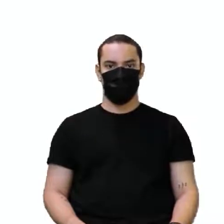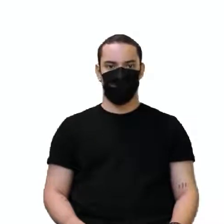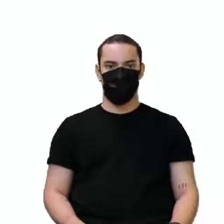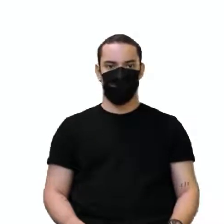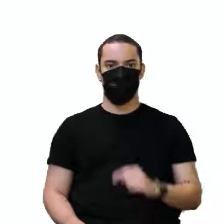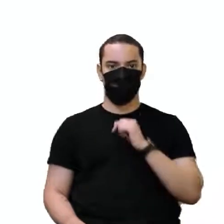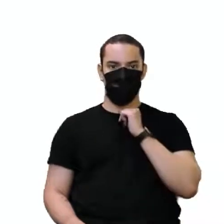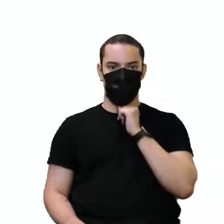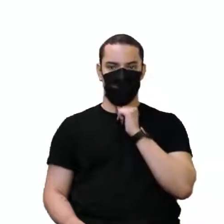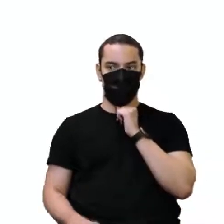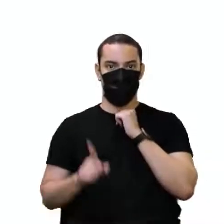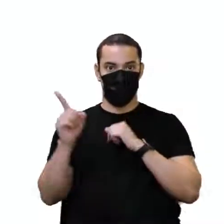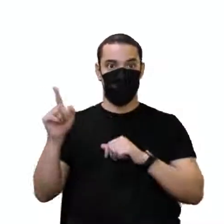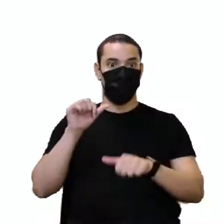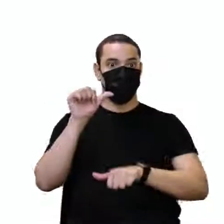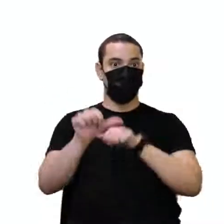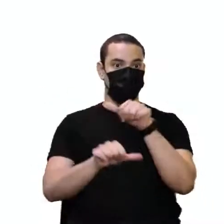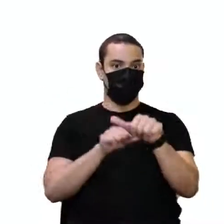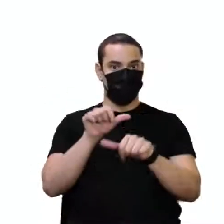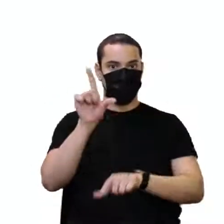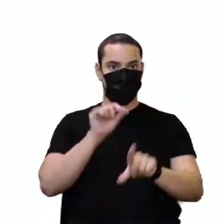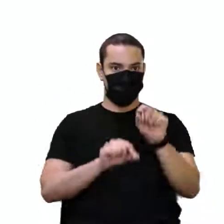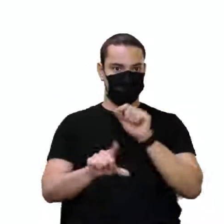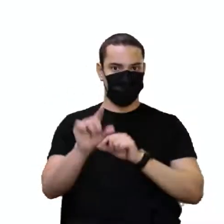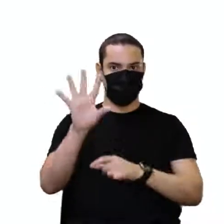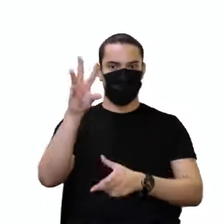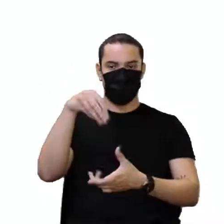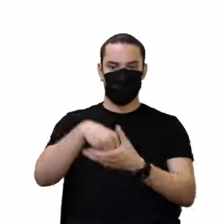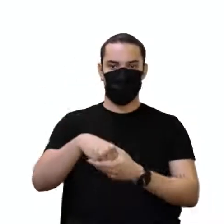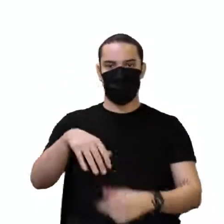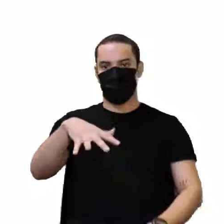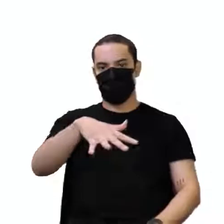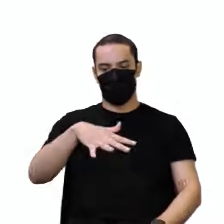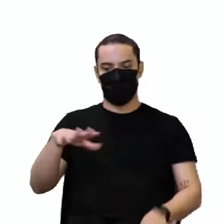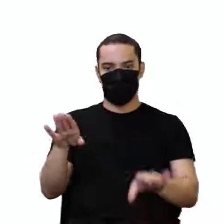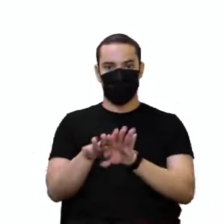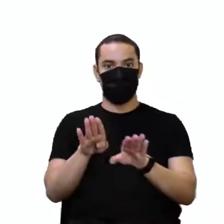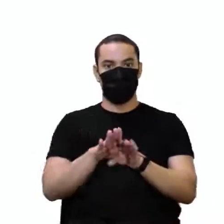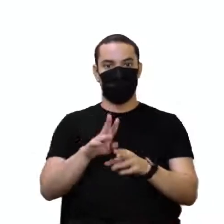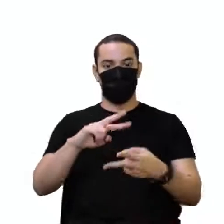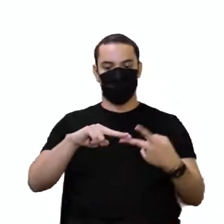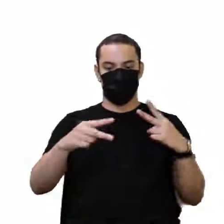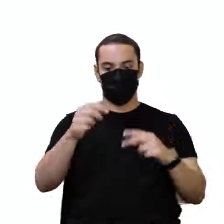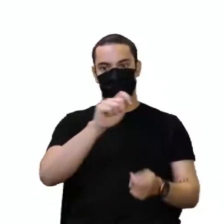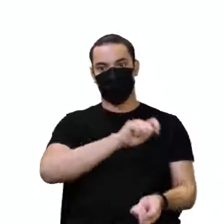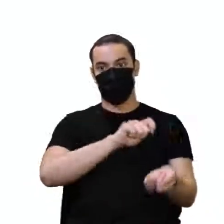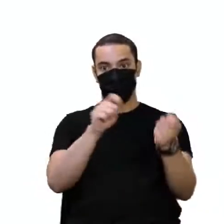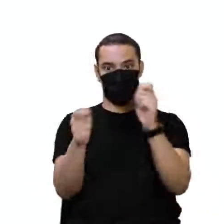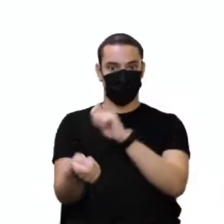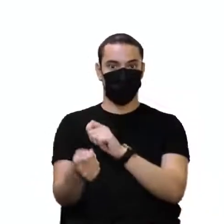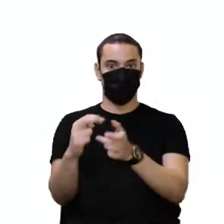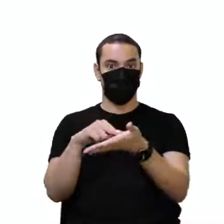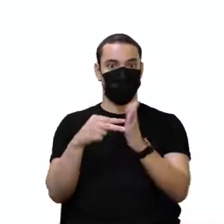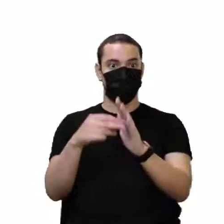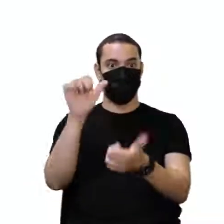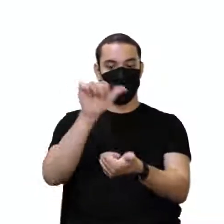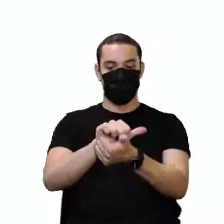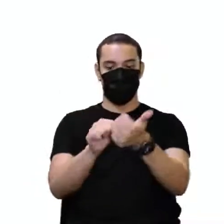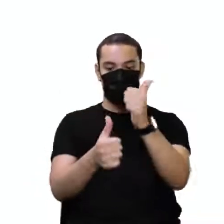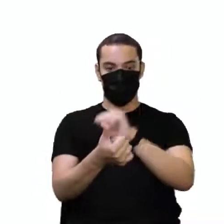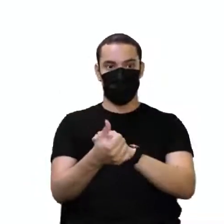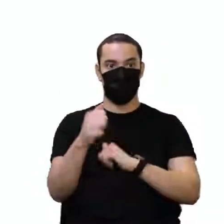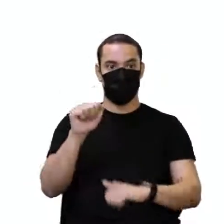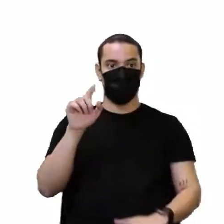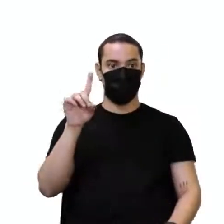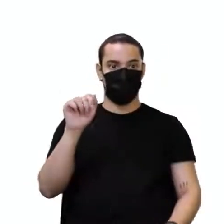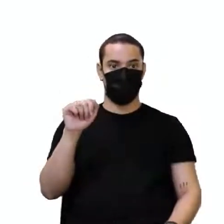A essas transformações selecionadas pelo meio e ocasionadas por mutações, denominamos adaptação. E aí a gente tem